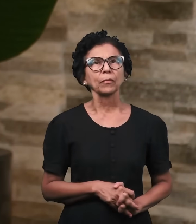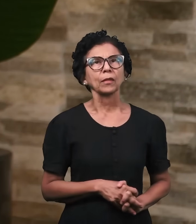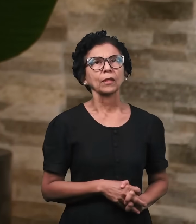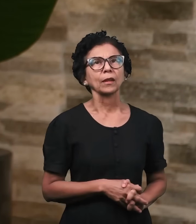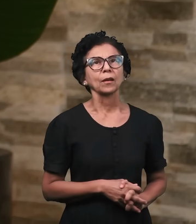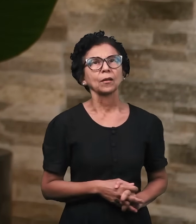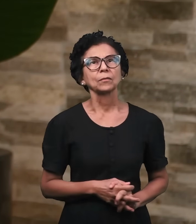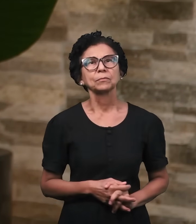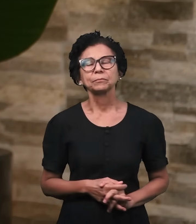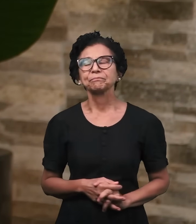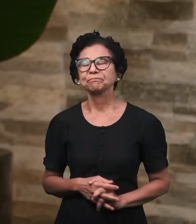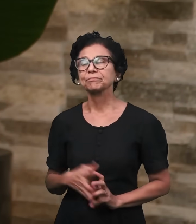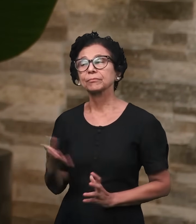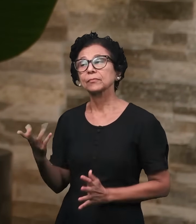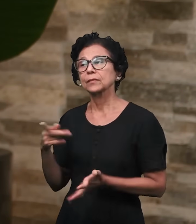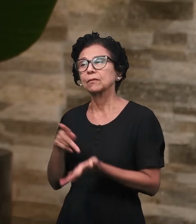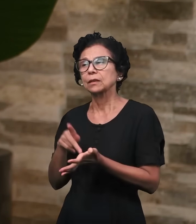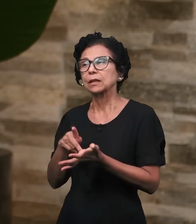lembrança. E é verdade,